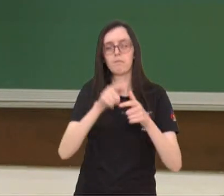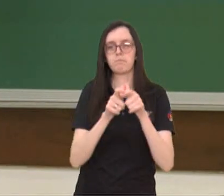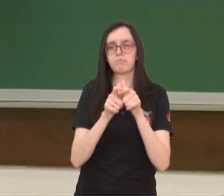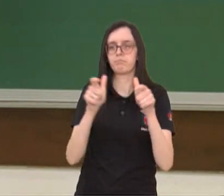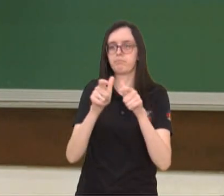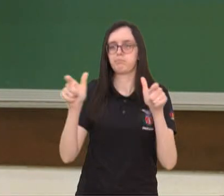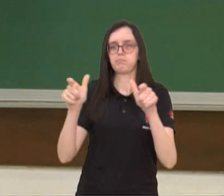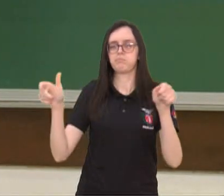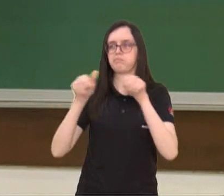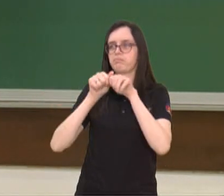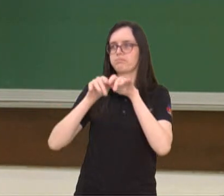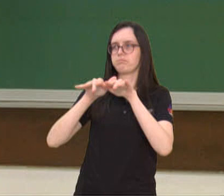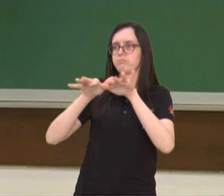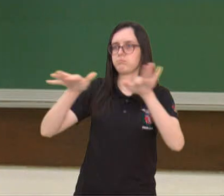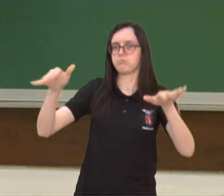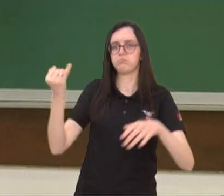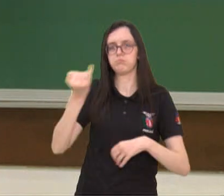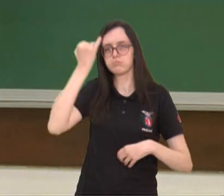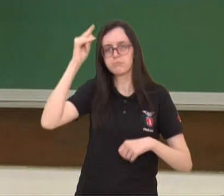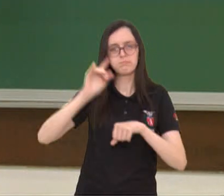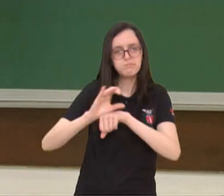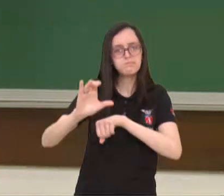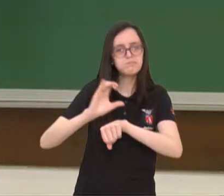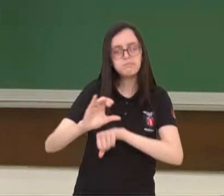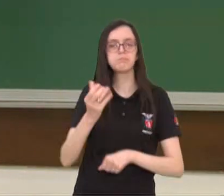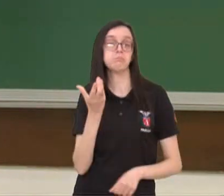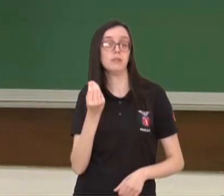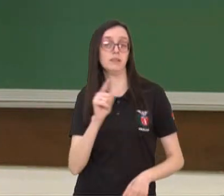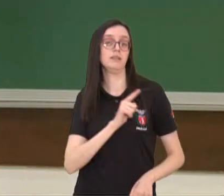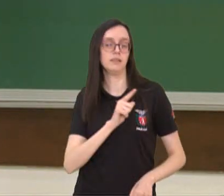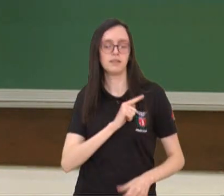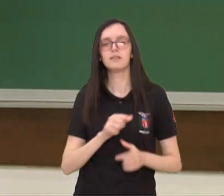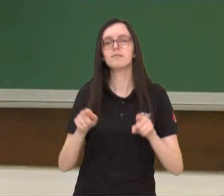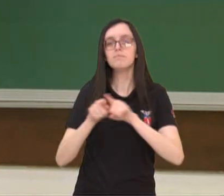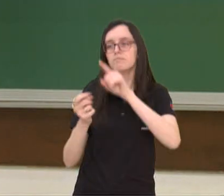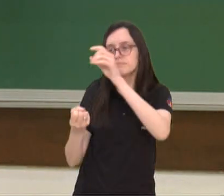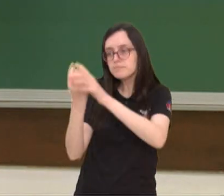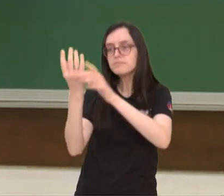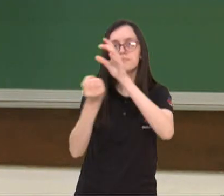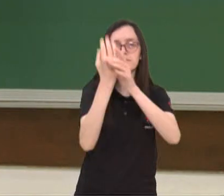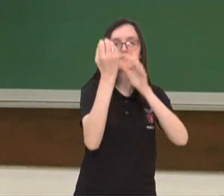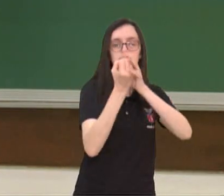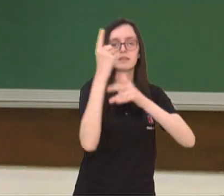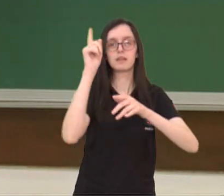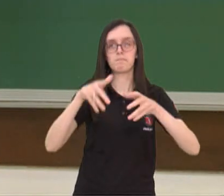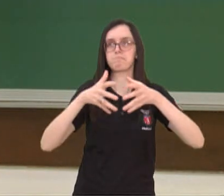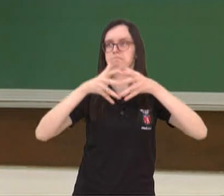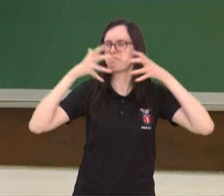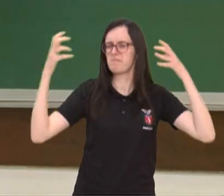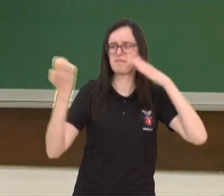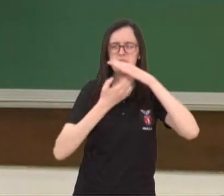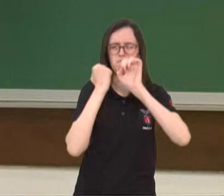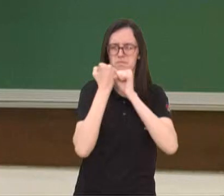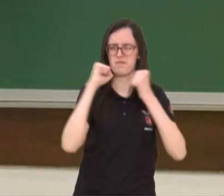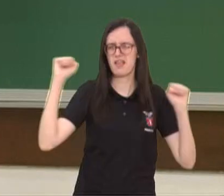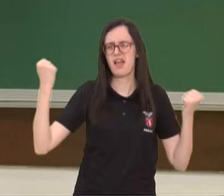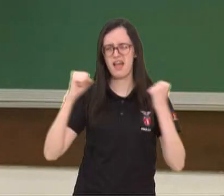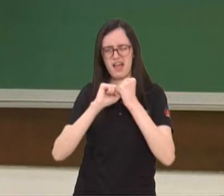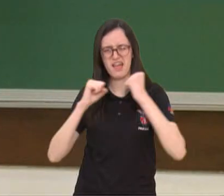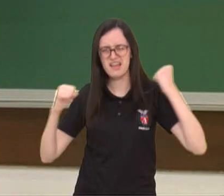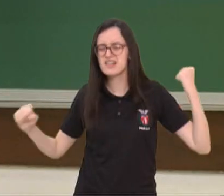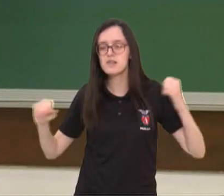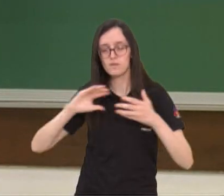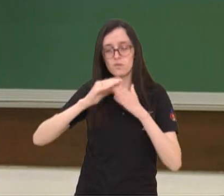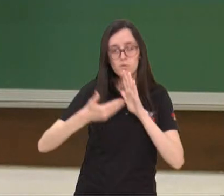crescimento, a pujança desse capital em si, né? O surgimento dessas megacorporações, tudo isso vai